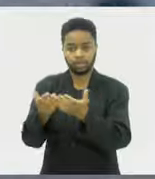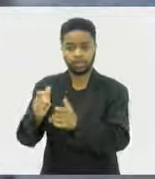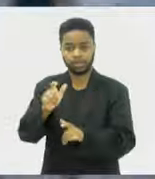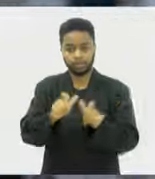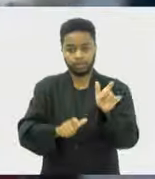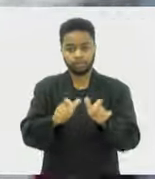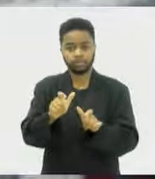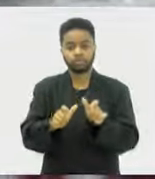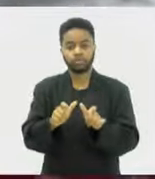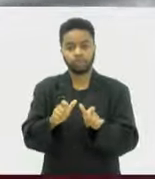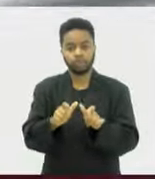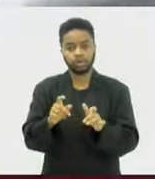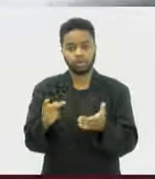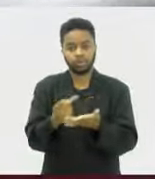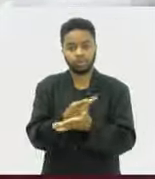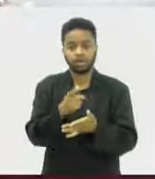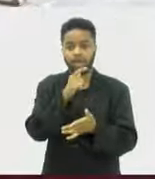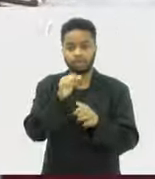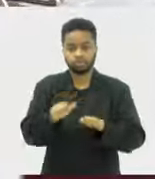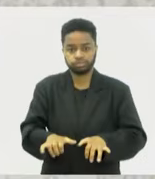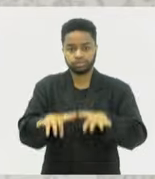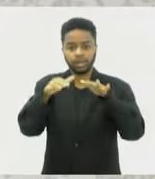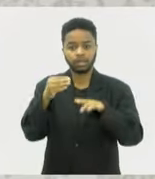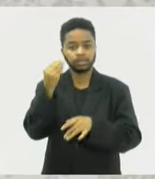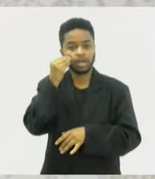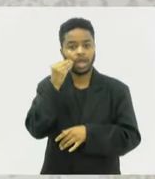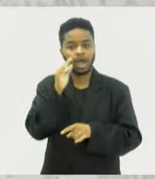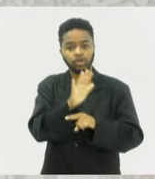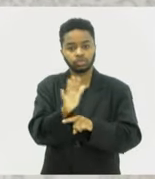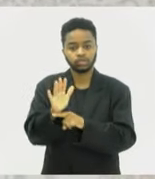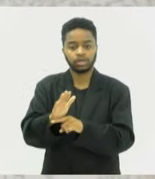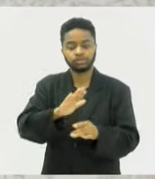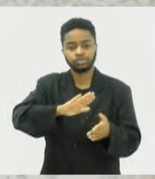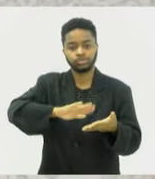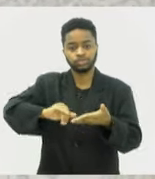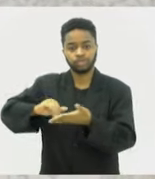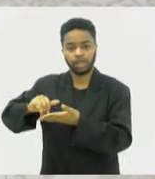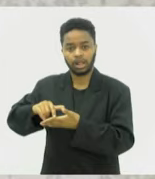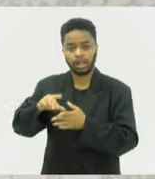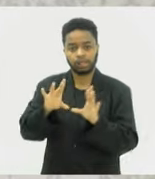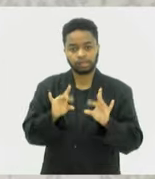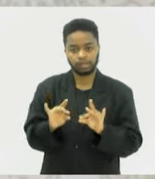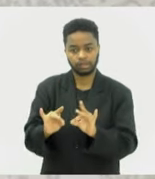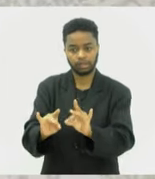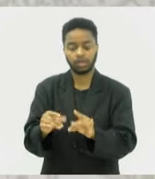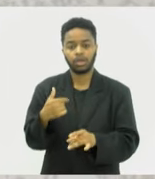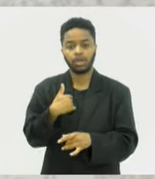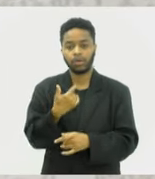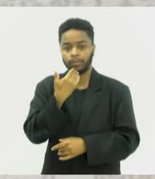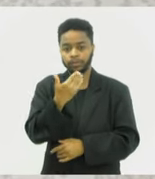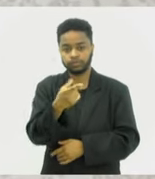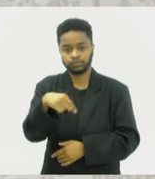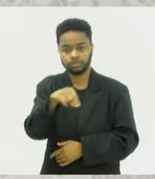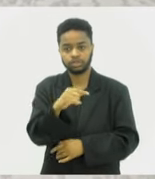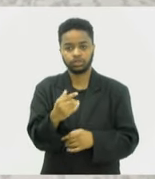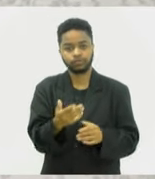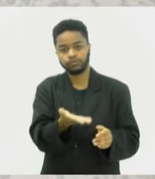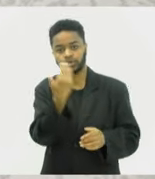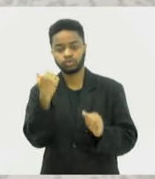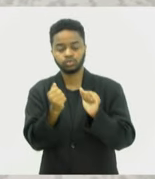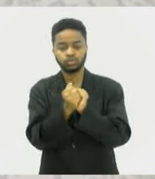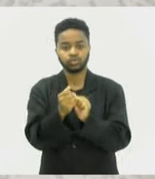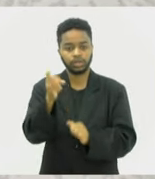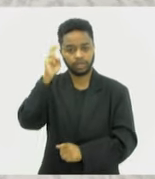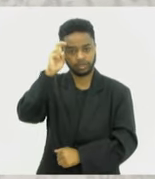das enchentes, para ajudar na remoção da lama. Estou aqui passando para convidar todo mundo para estar com a gente na Cidade do Samba na quinta-feira agora,